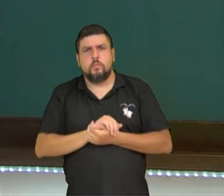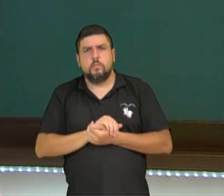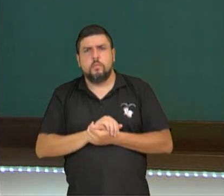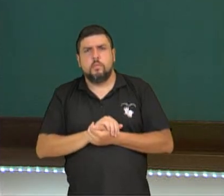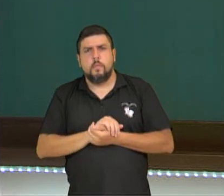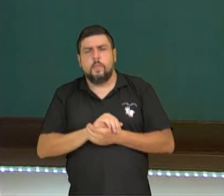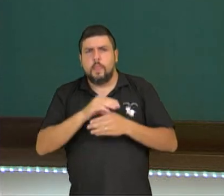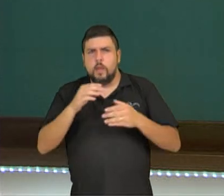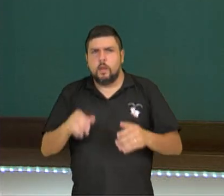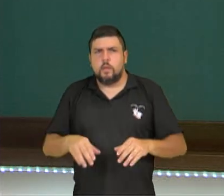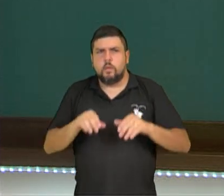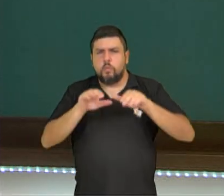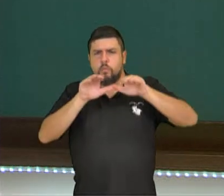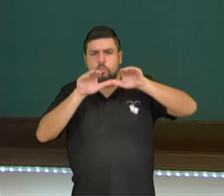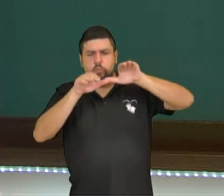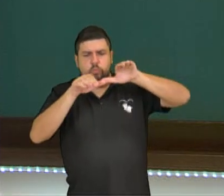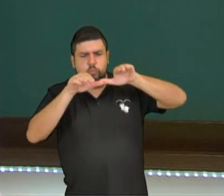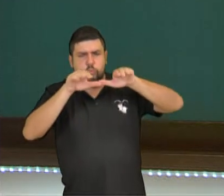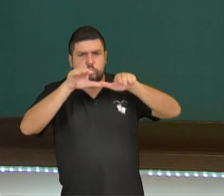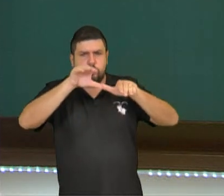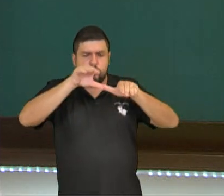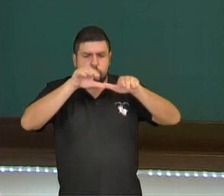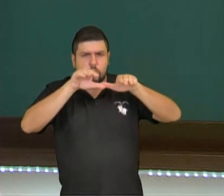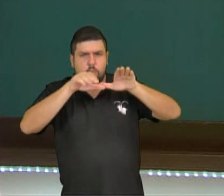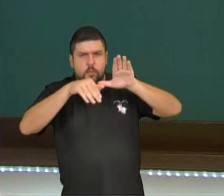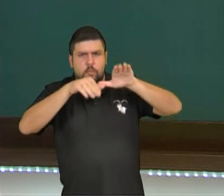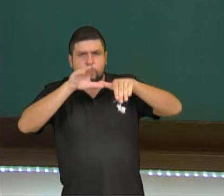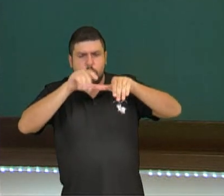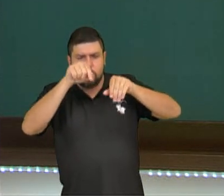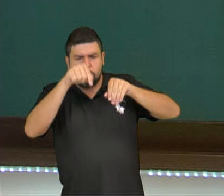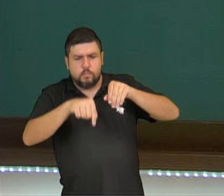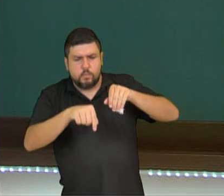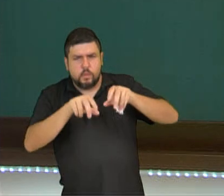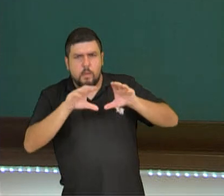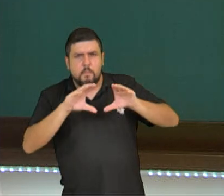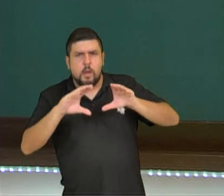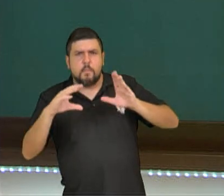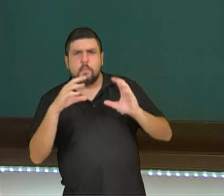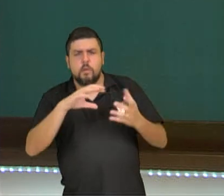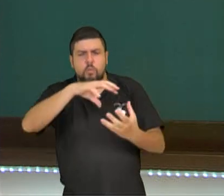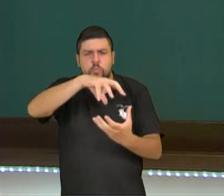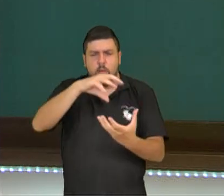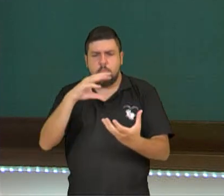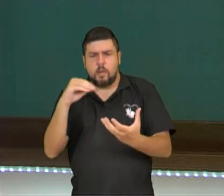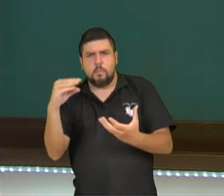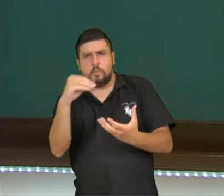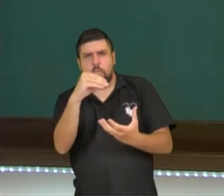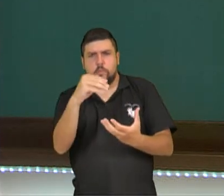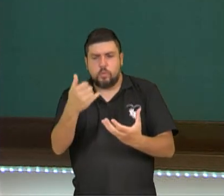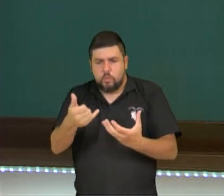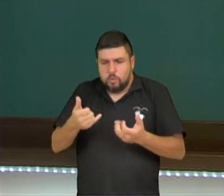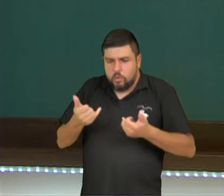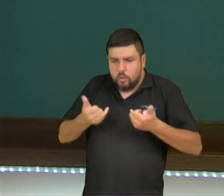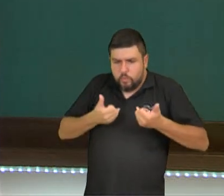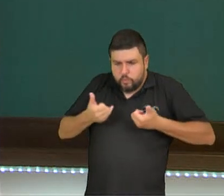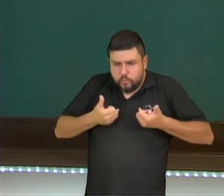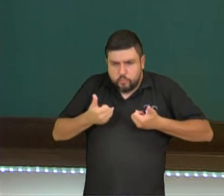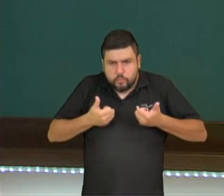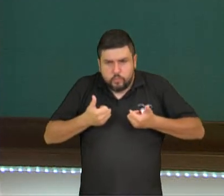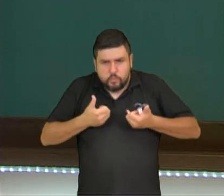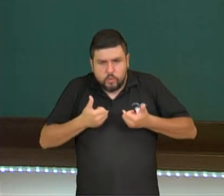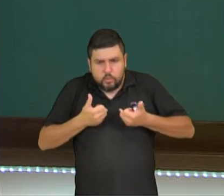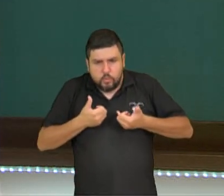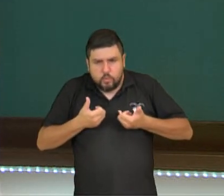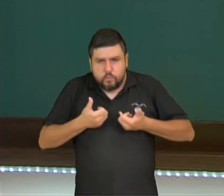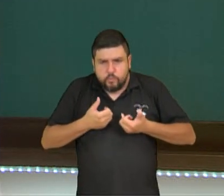nós vamos receber as informações e produzir ali os mapas e tudo aquilo que